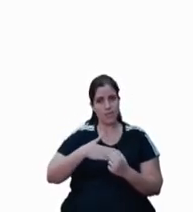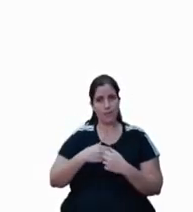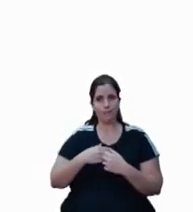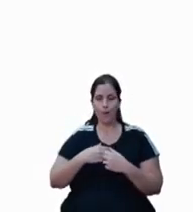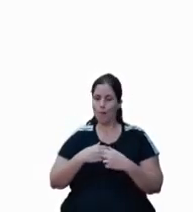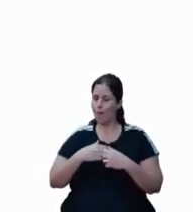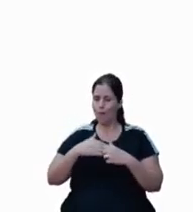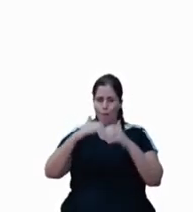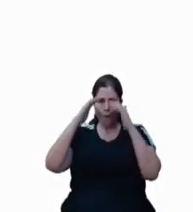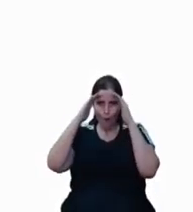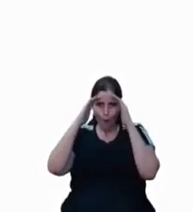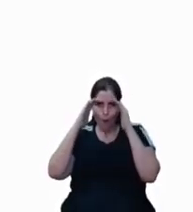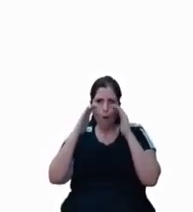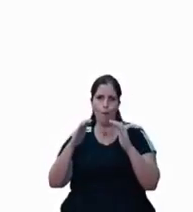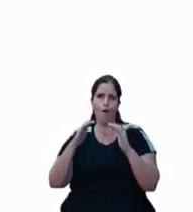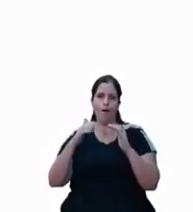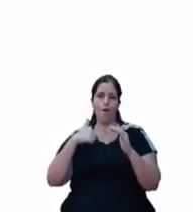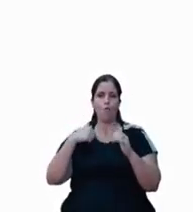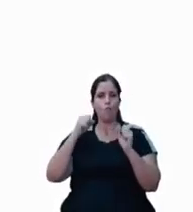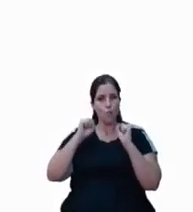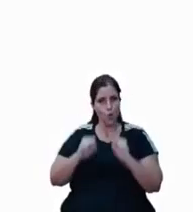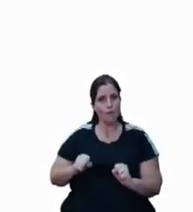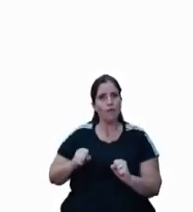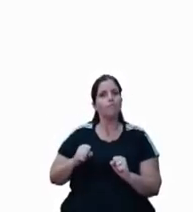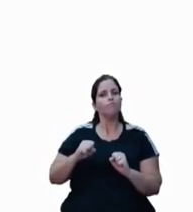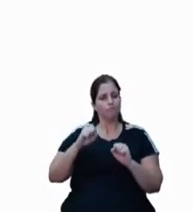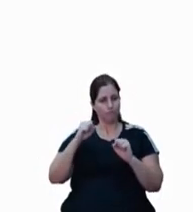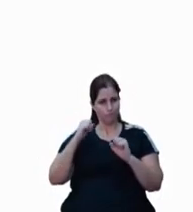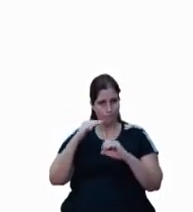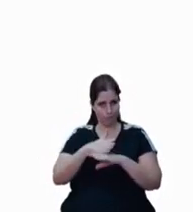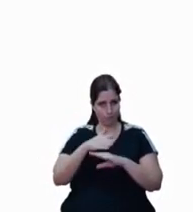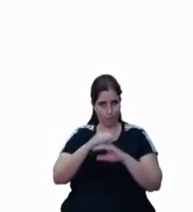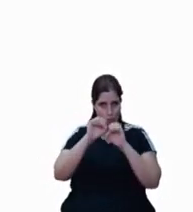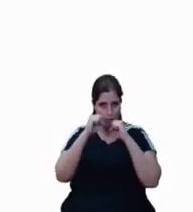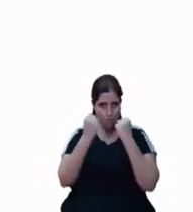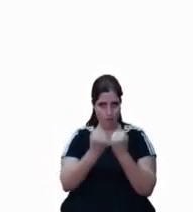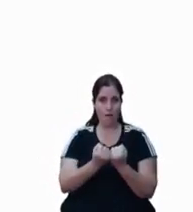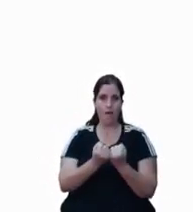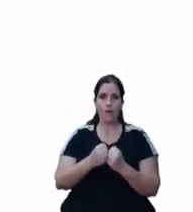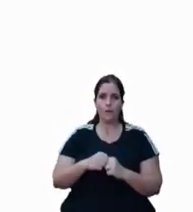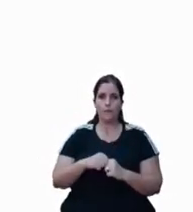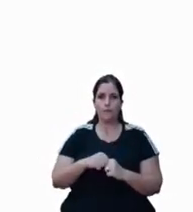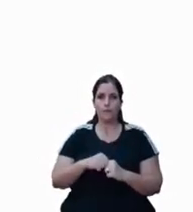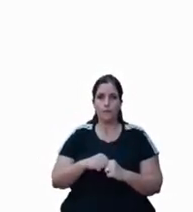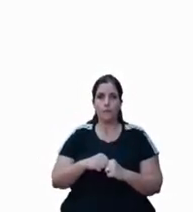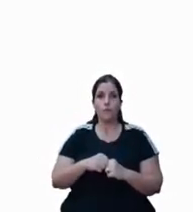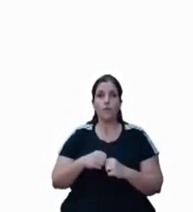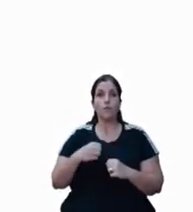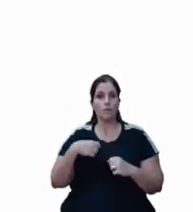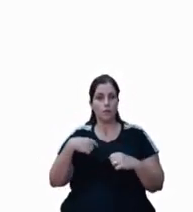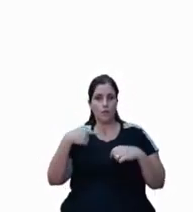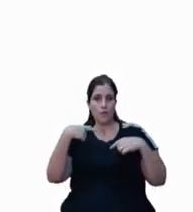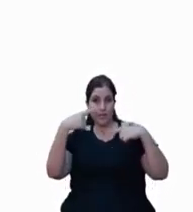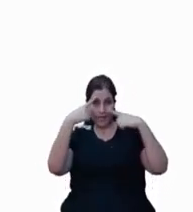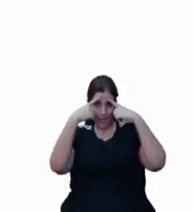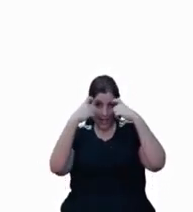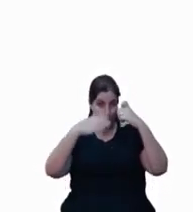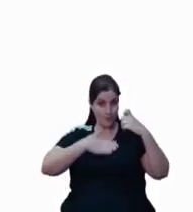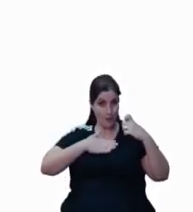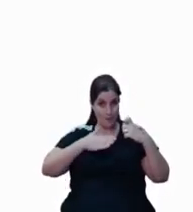honra participar deste seminário. Se você tiver dúvidas, envie-as para mim e eu